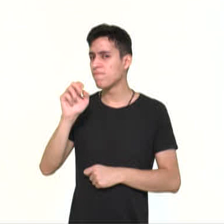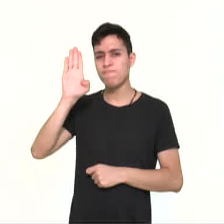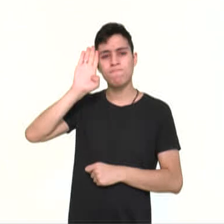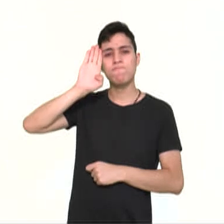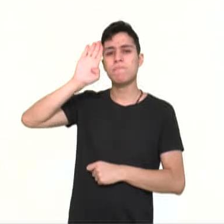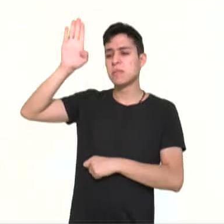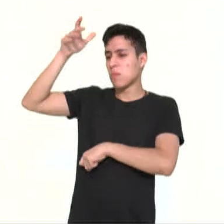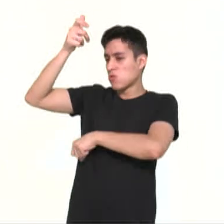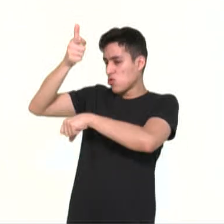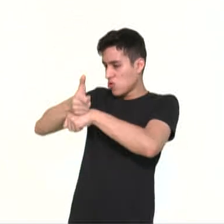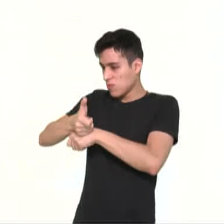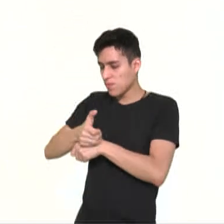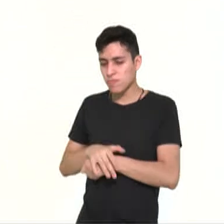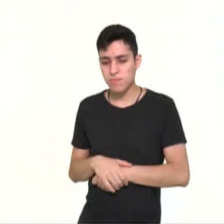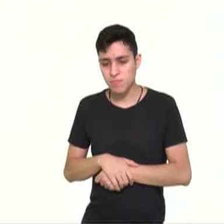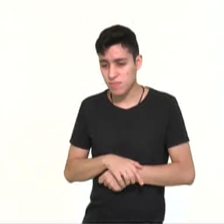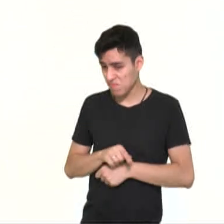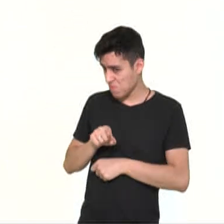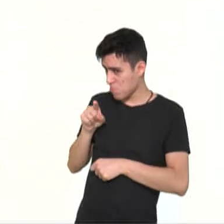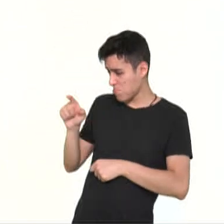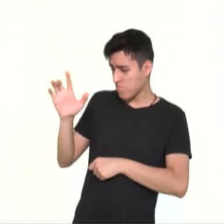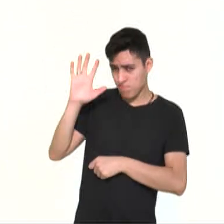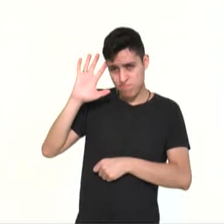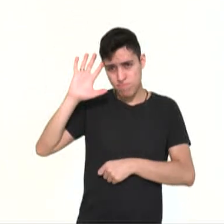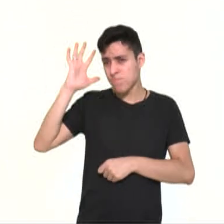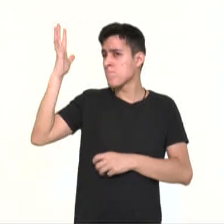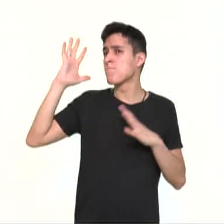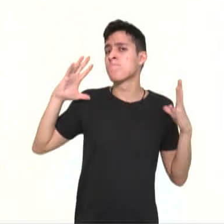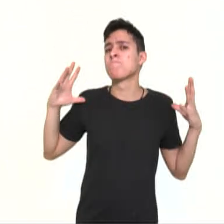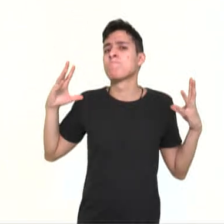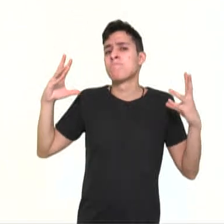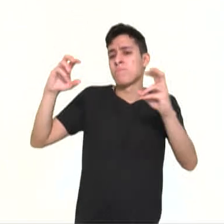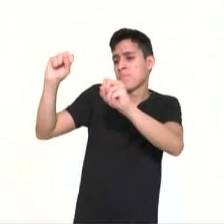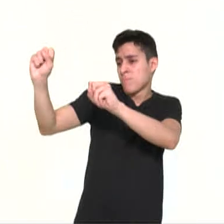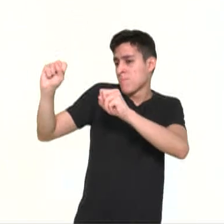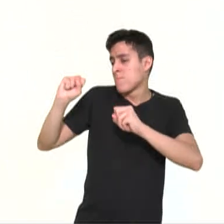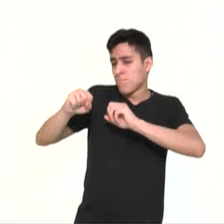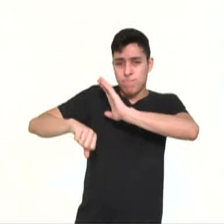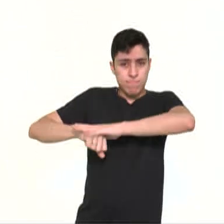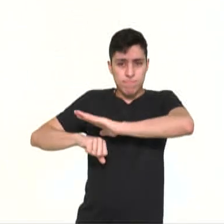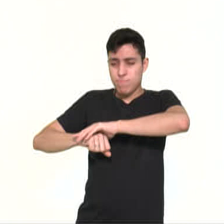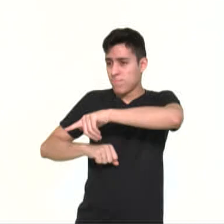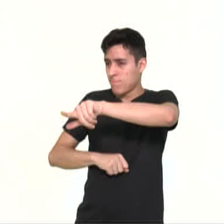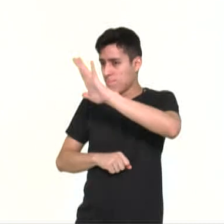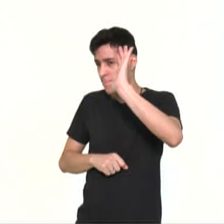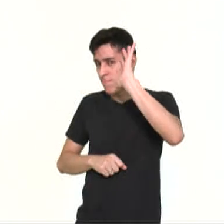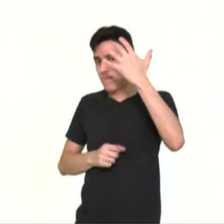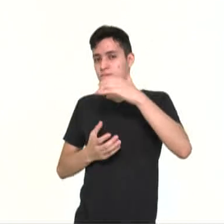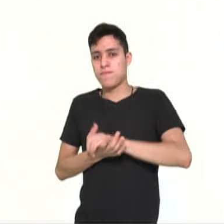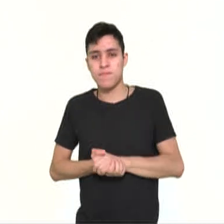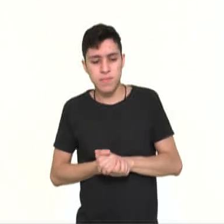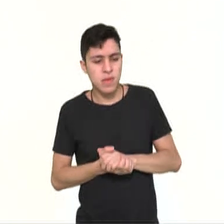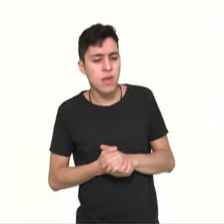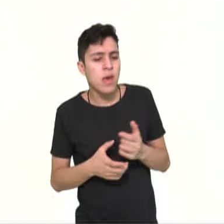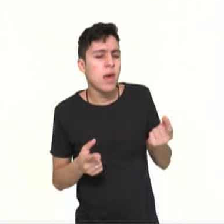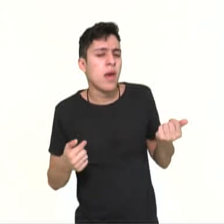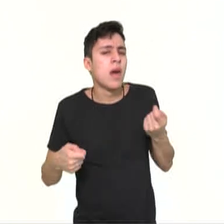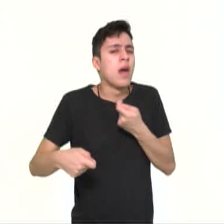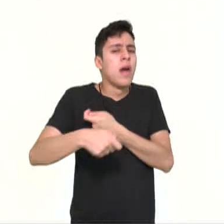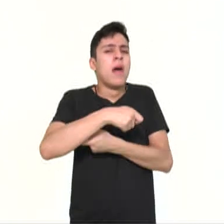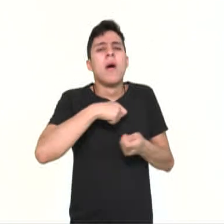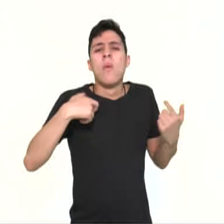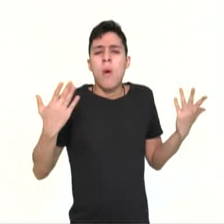local, né? Todo o poder estava na mão dele. E a mineração e o comércio do ouro foram as atividades econômicas